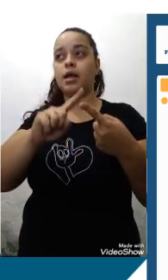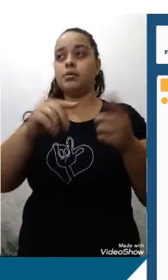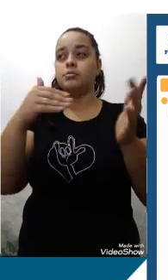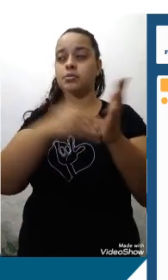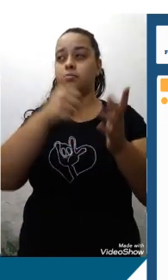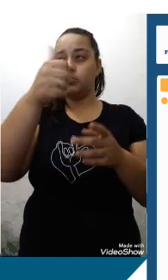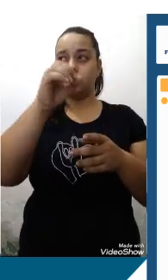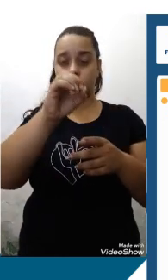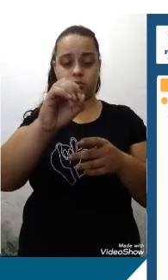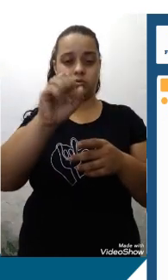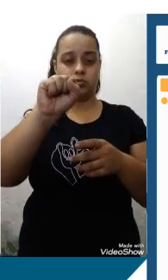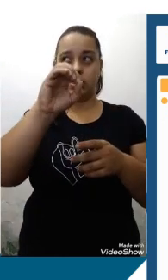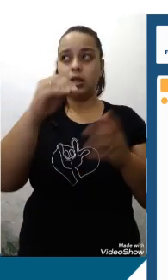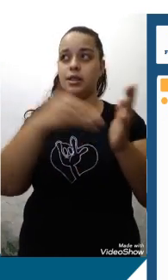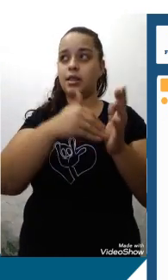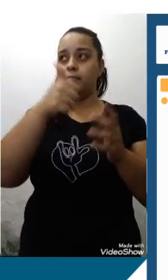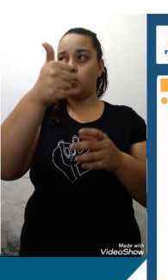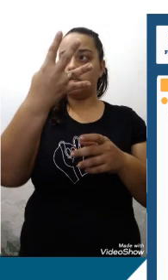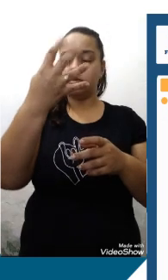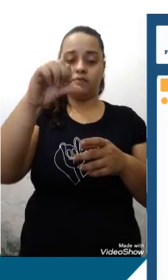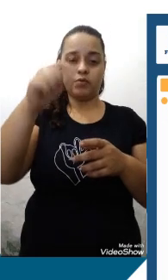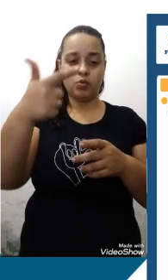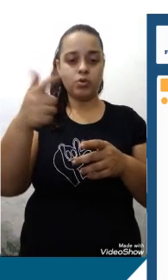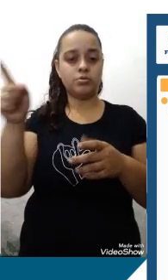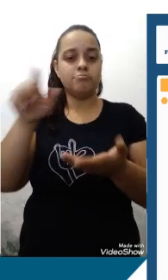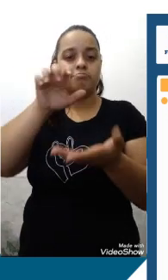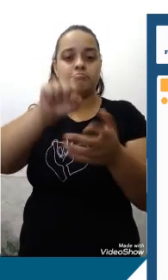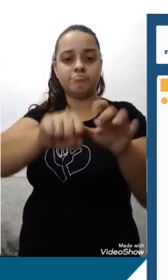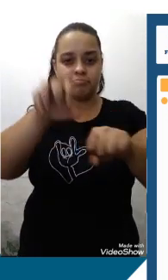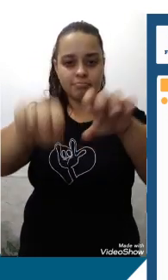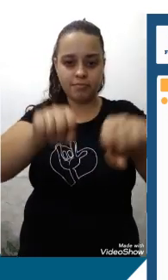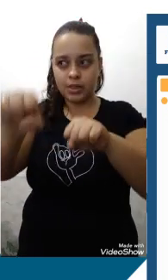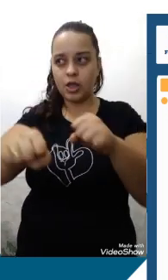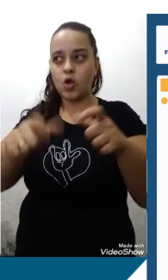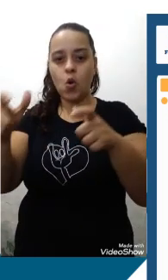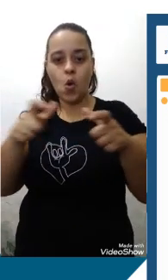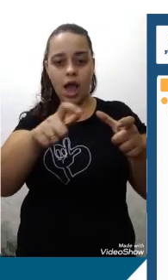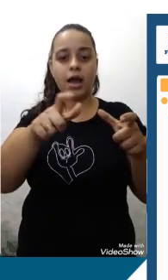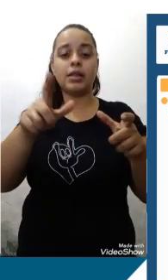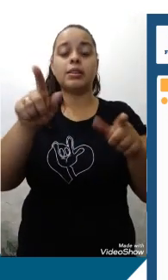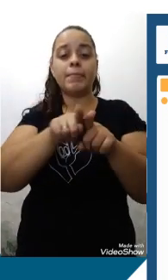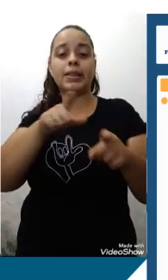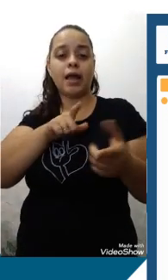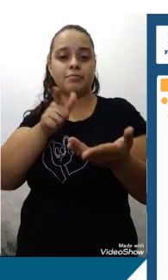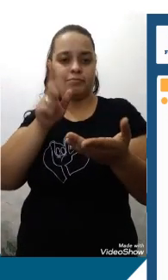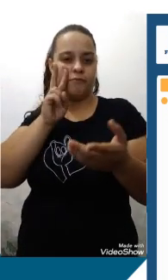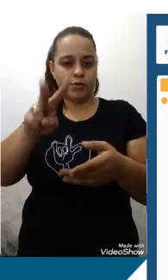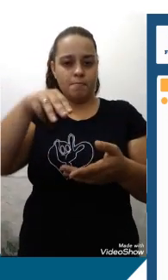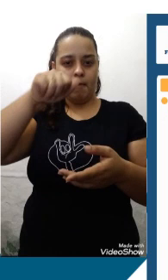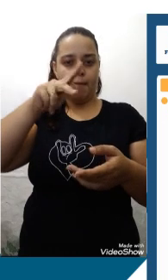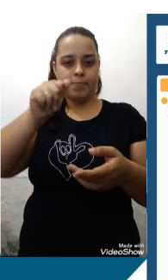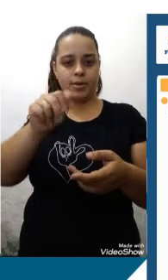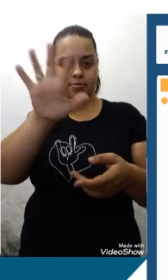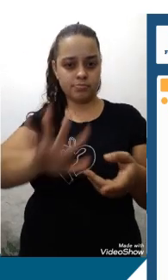europeus retomam o controle sobre a península dos muçulmanos, e também quando vão surgir uma série de novos reinos. Nesse mapa aí de